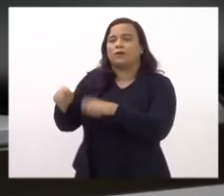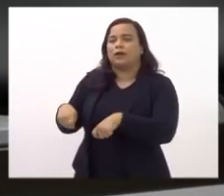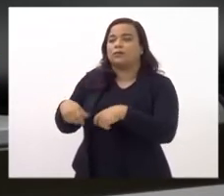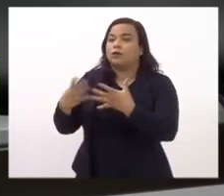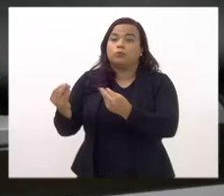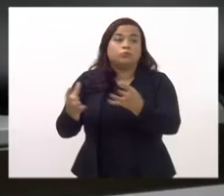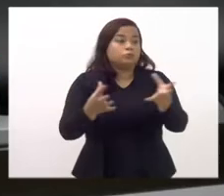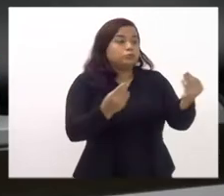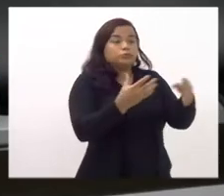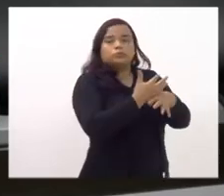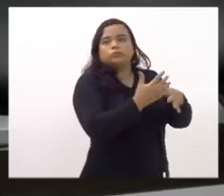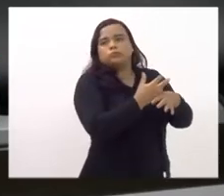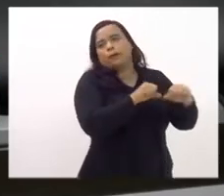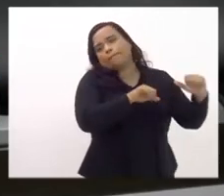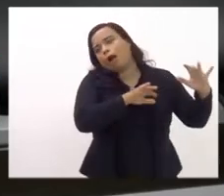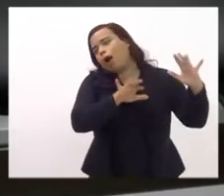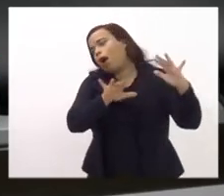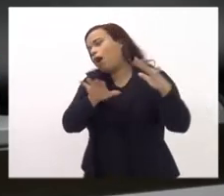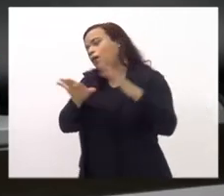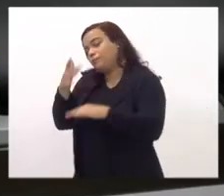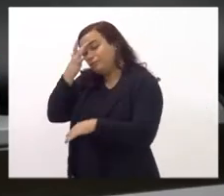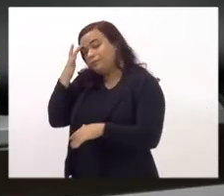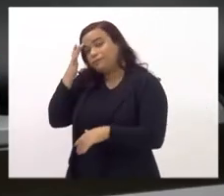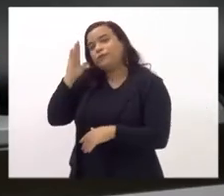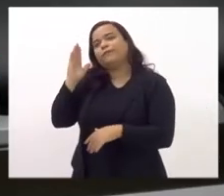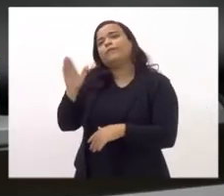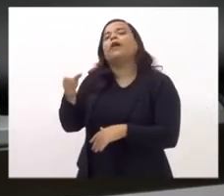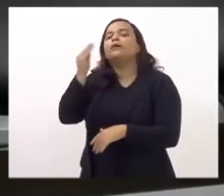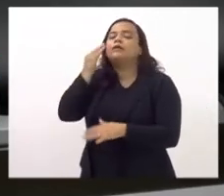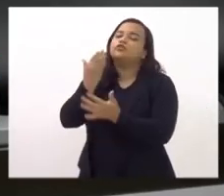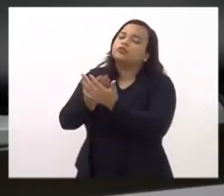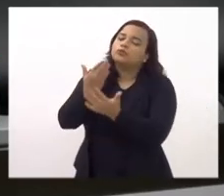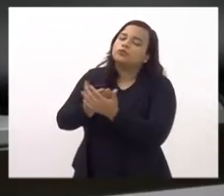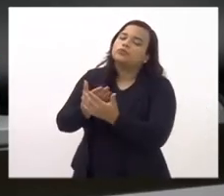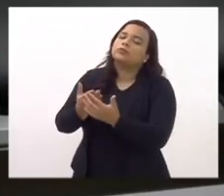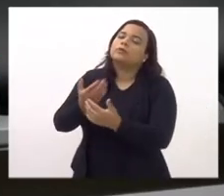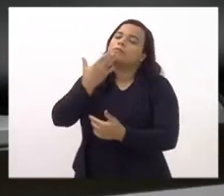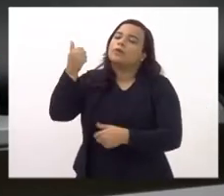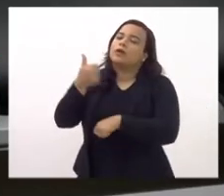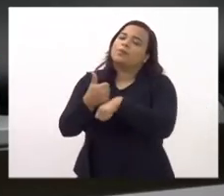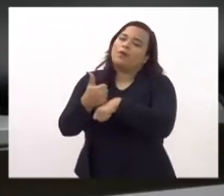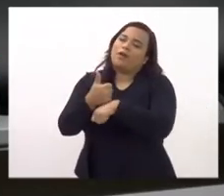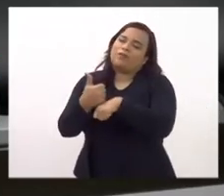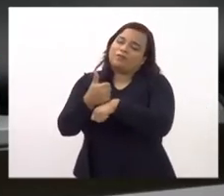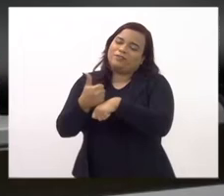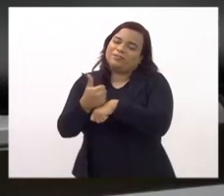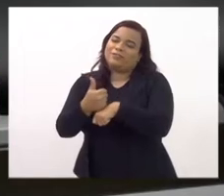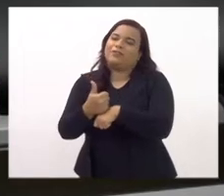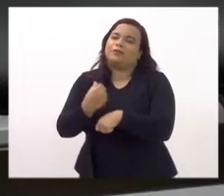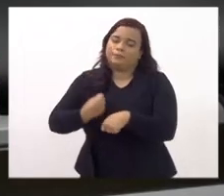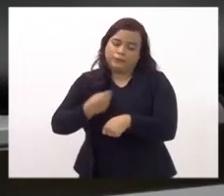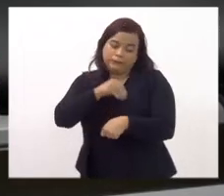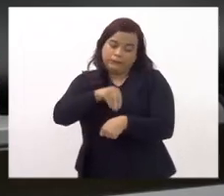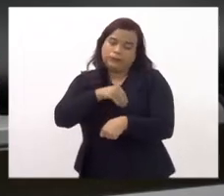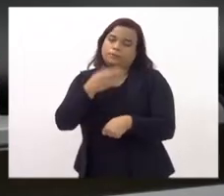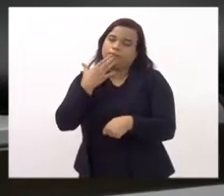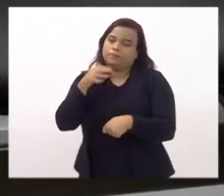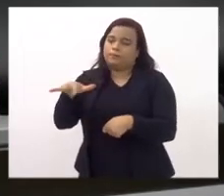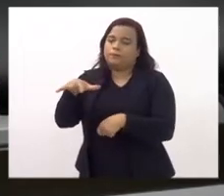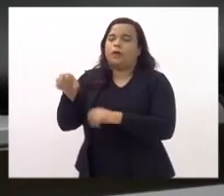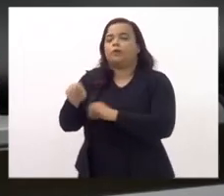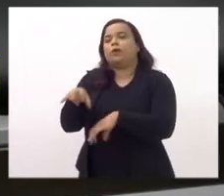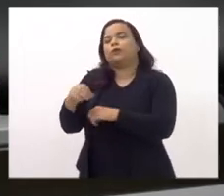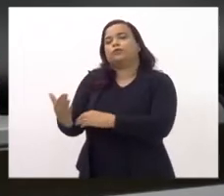até Campos para estudar, né, para tentar melhorar de vida através de educação, né, como a escola cumprindo seu